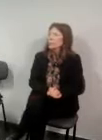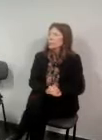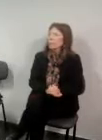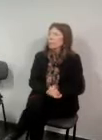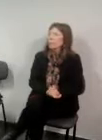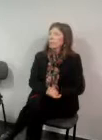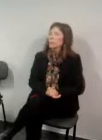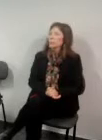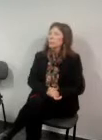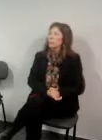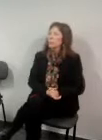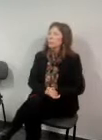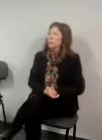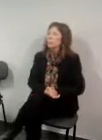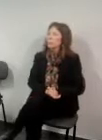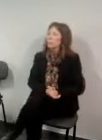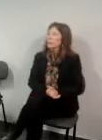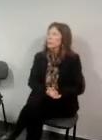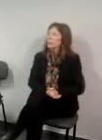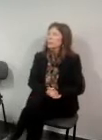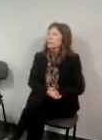Eonara é dos Estados Unidos, né?